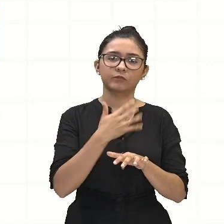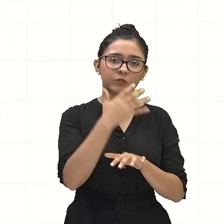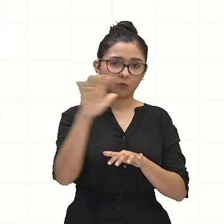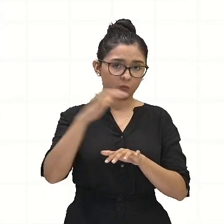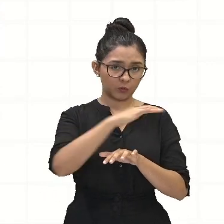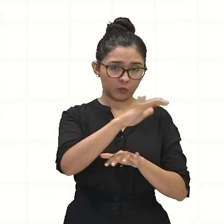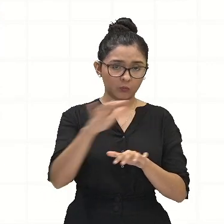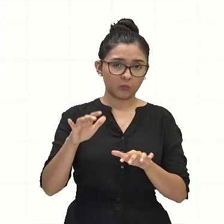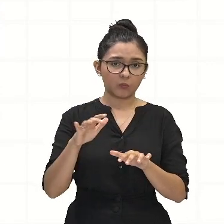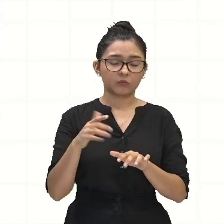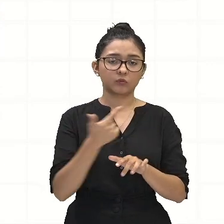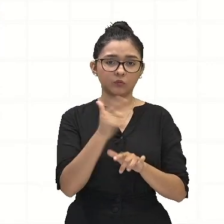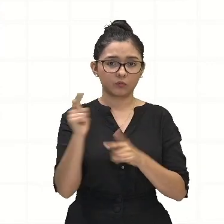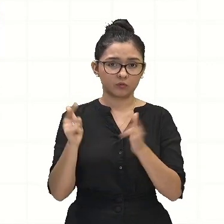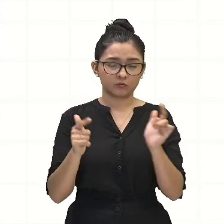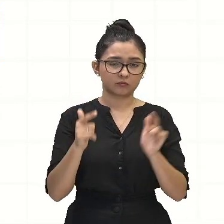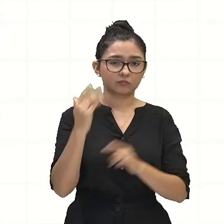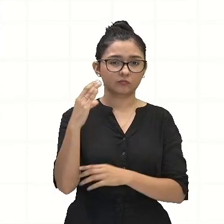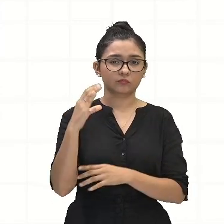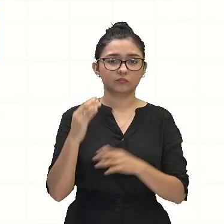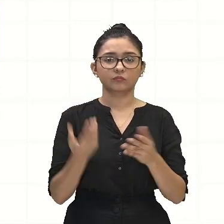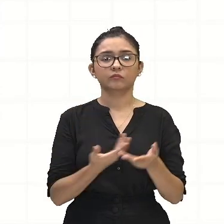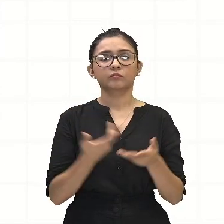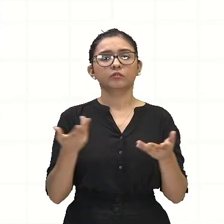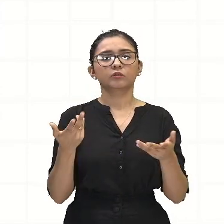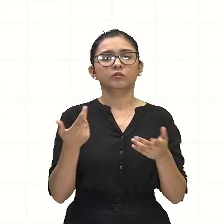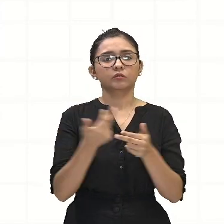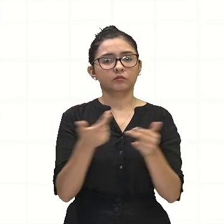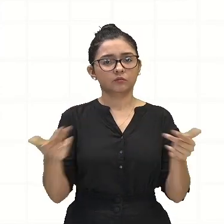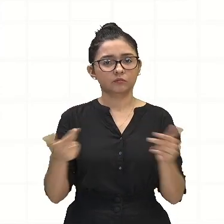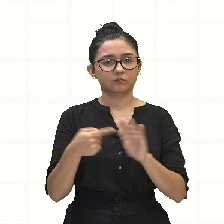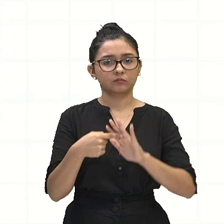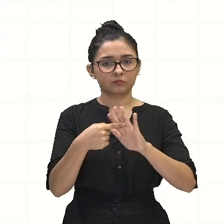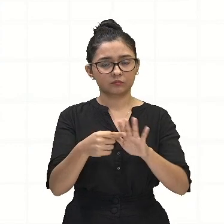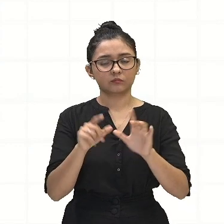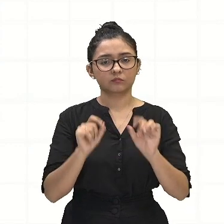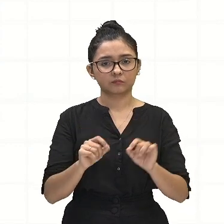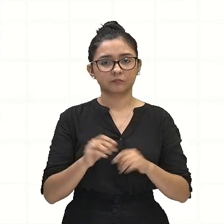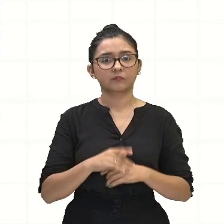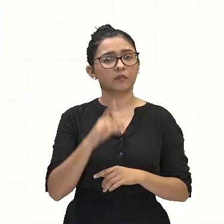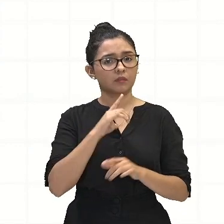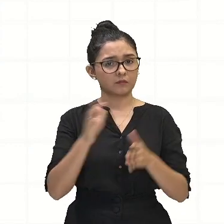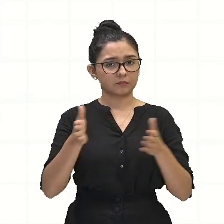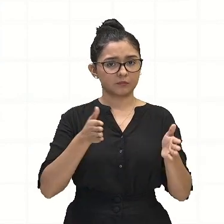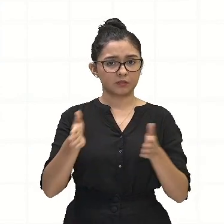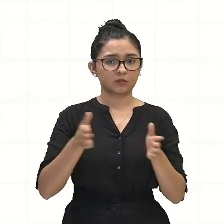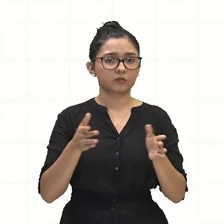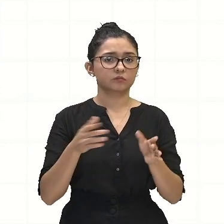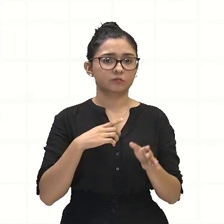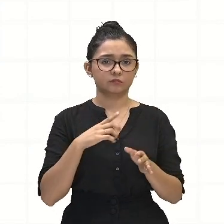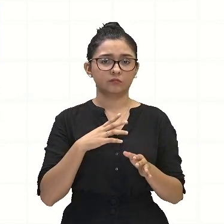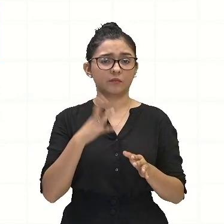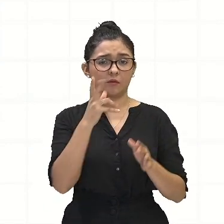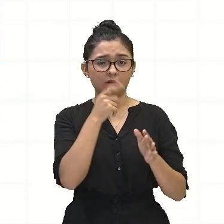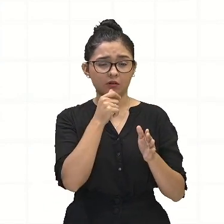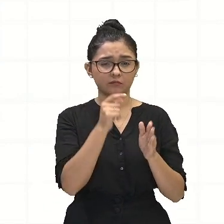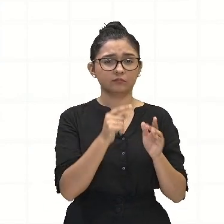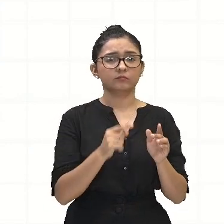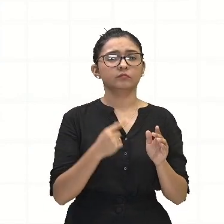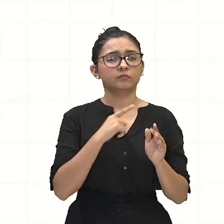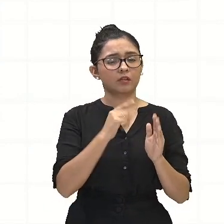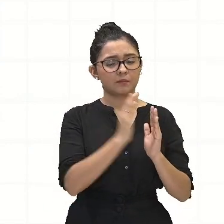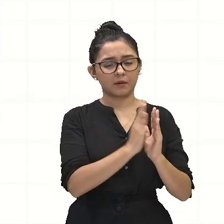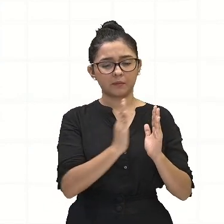ciências, as coisas como elas estão dispostas, elas passaram por um período longo, passaram por